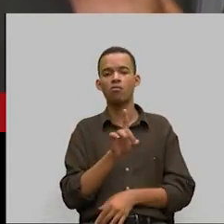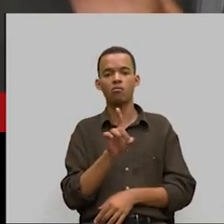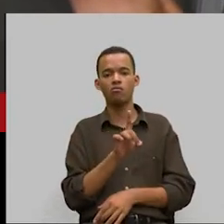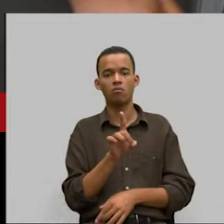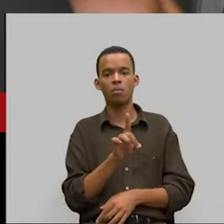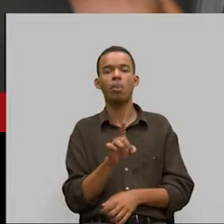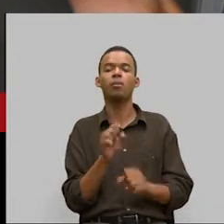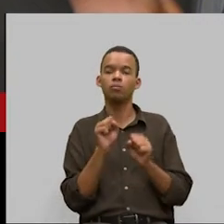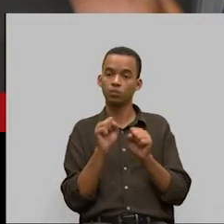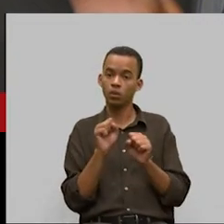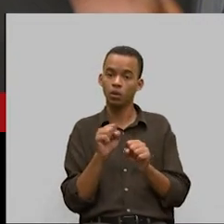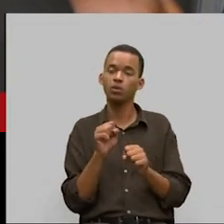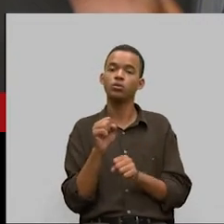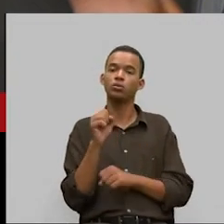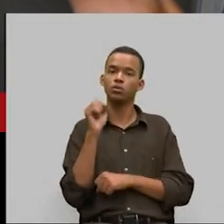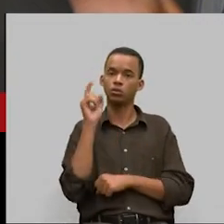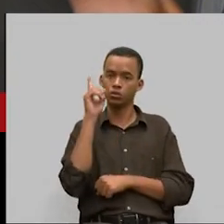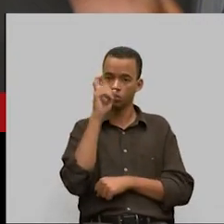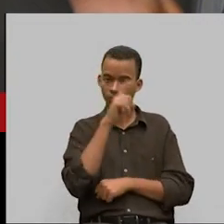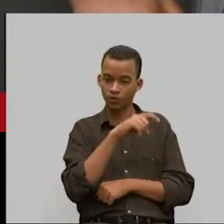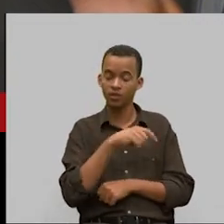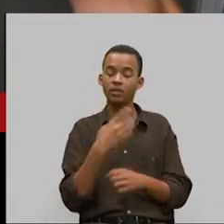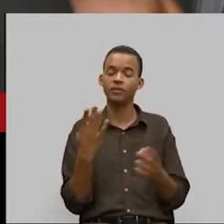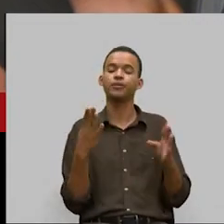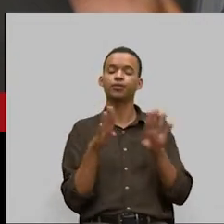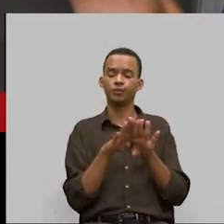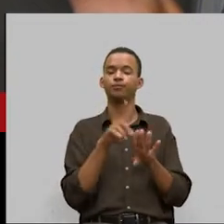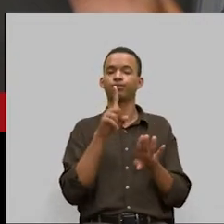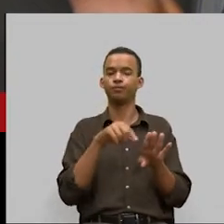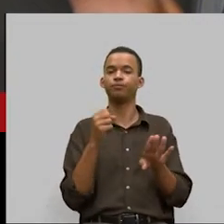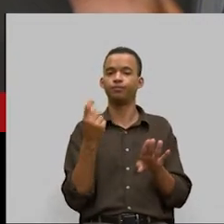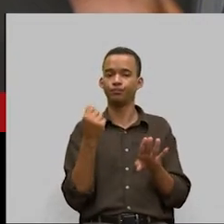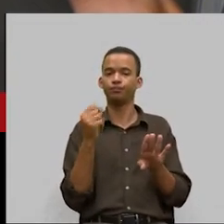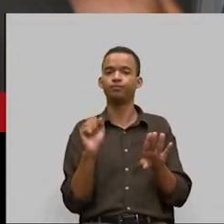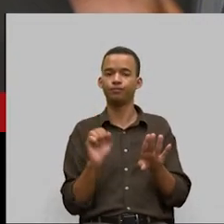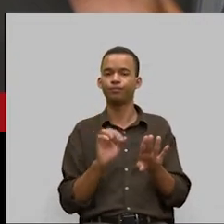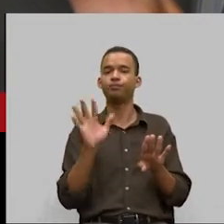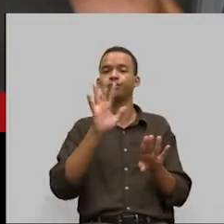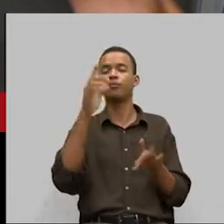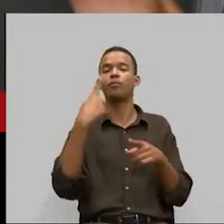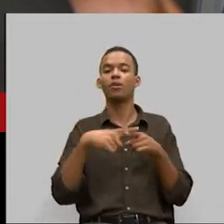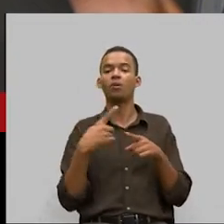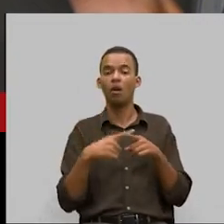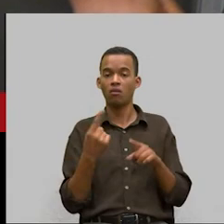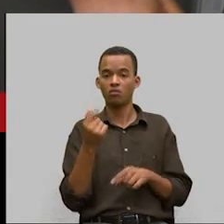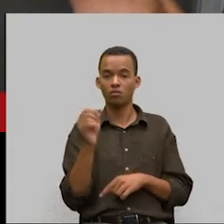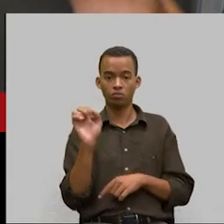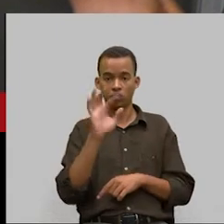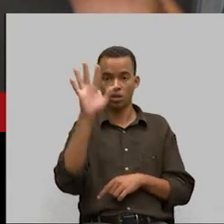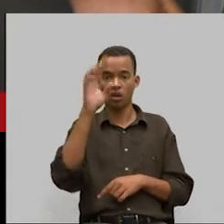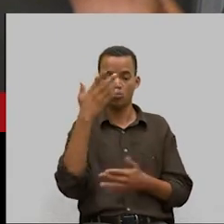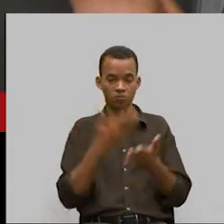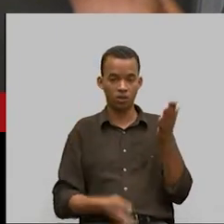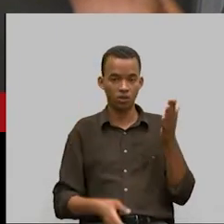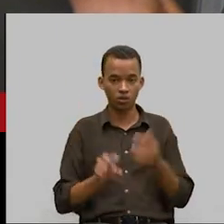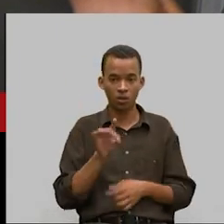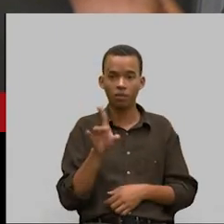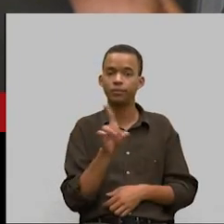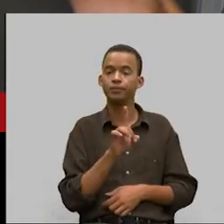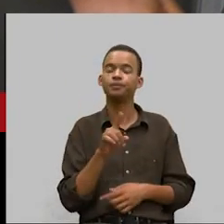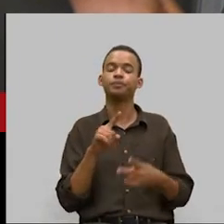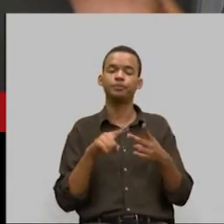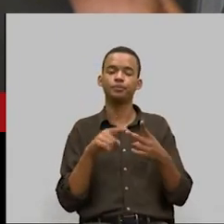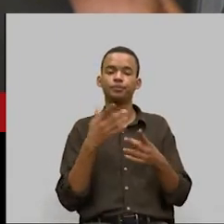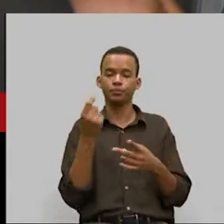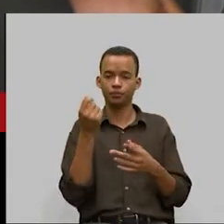realmente é muito mais caro fechar a escola porque não é só financeiramente que tem danos é também